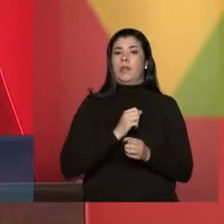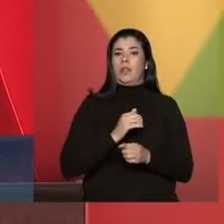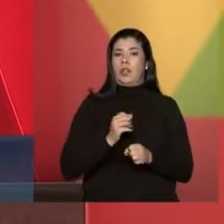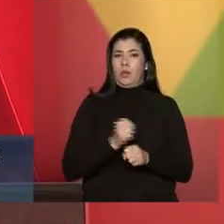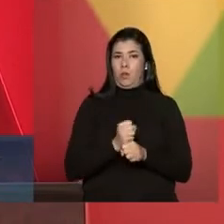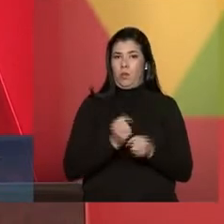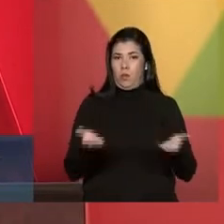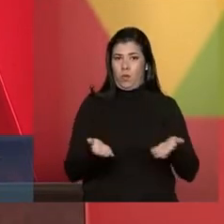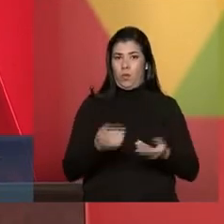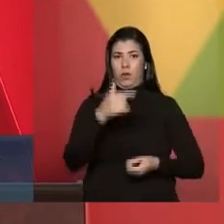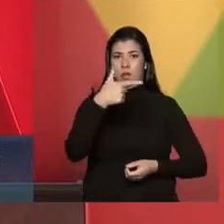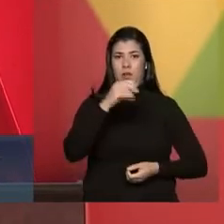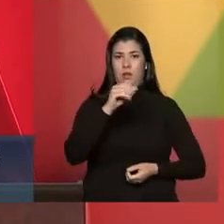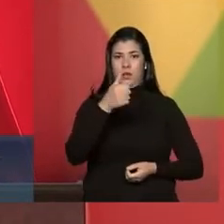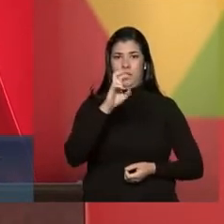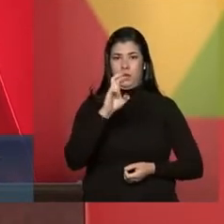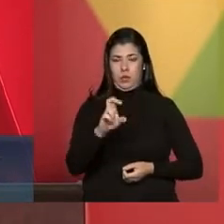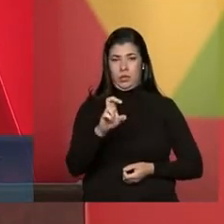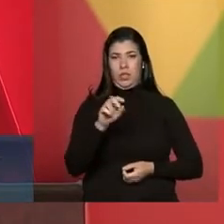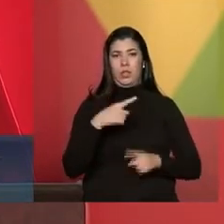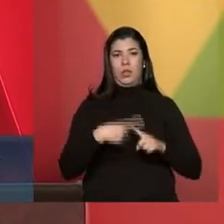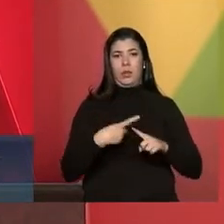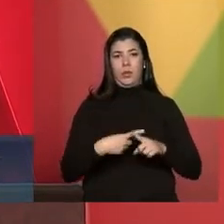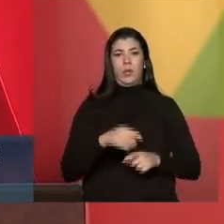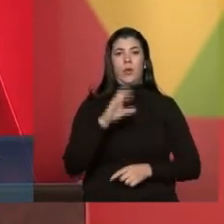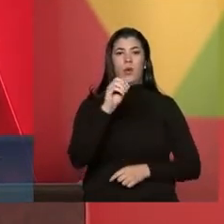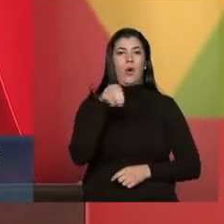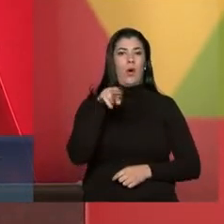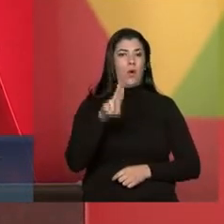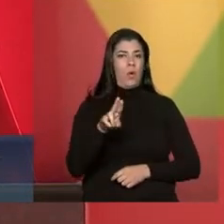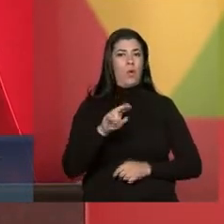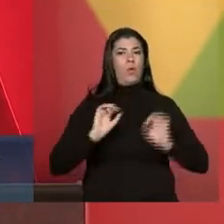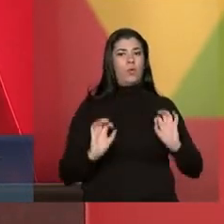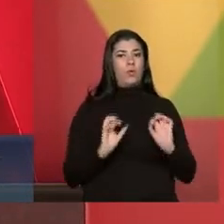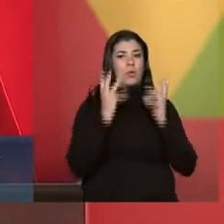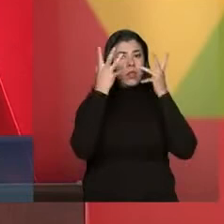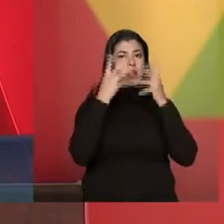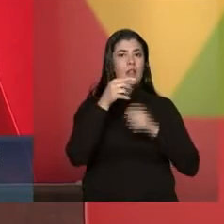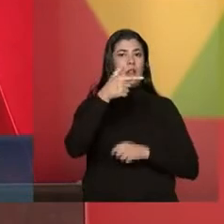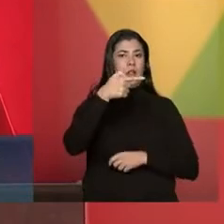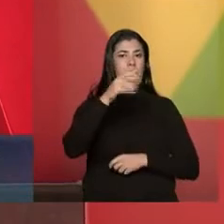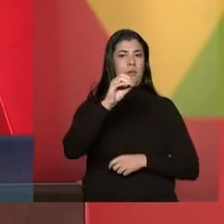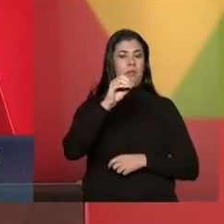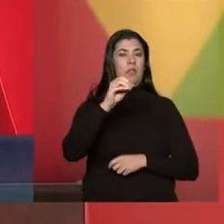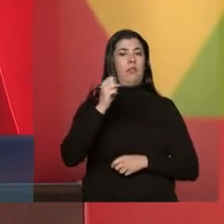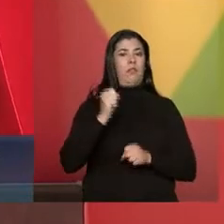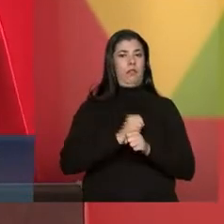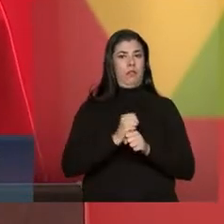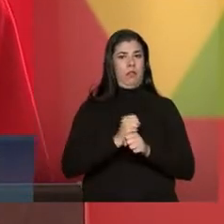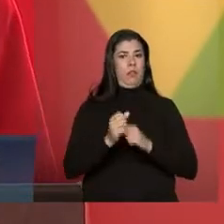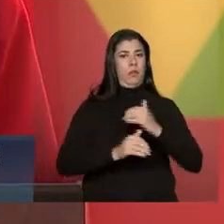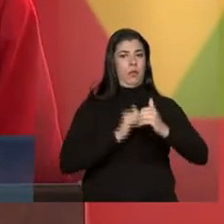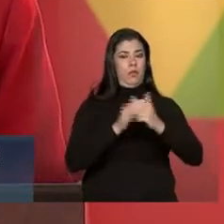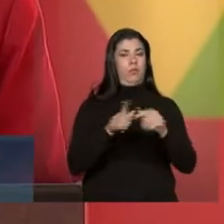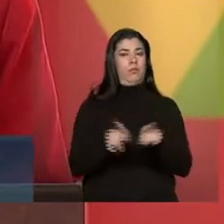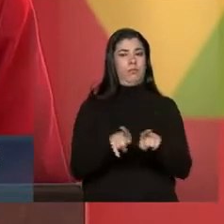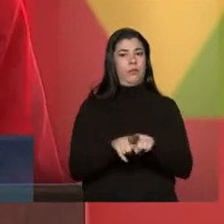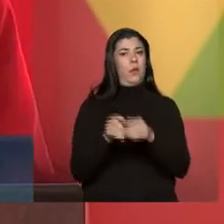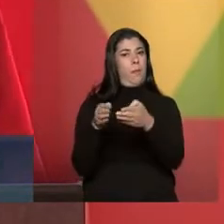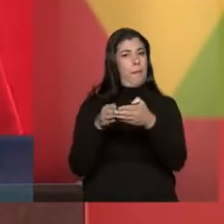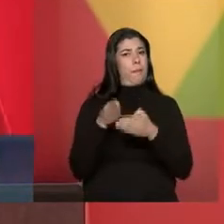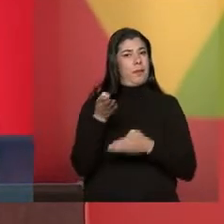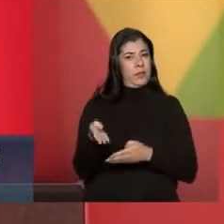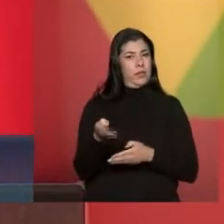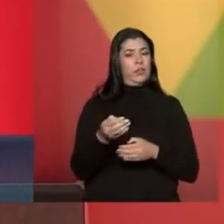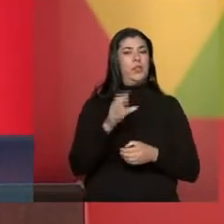2015, quando as Nações Unidas celebram 70 anos. Reiterei que ela nos